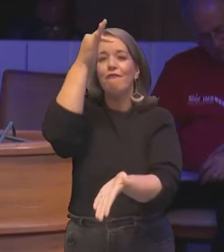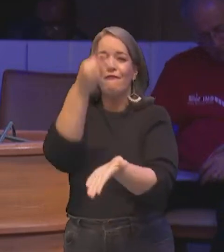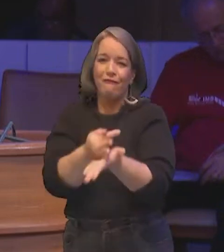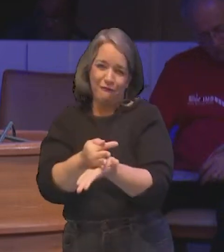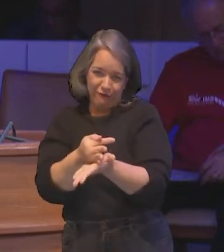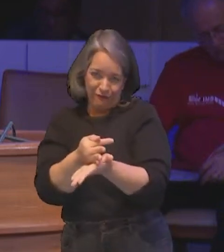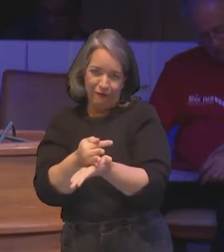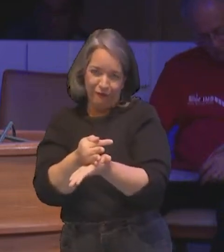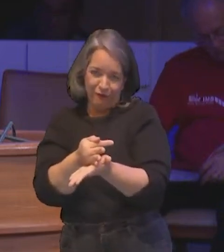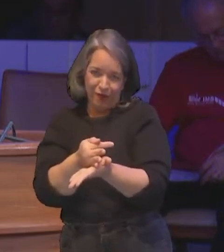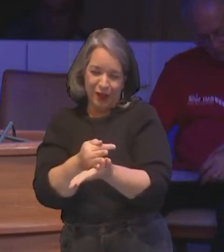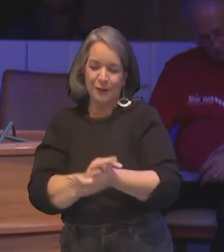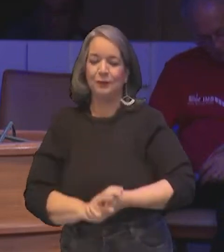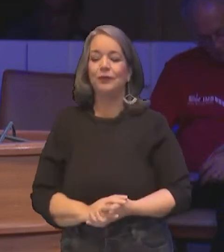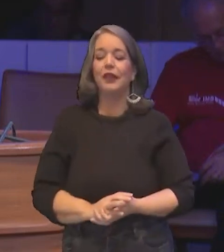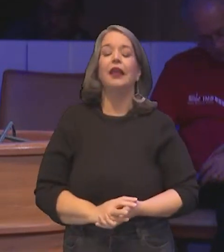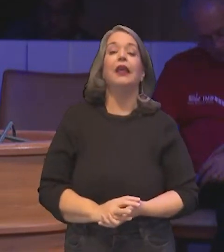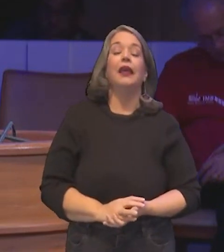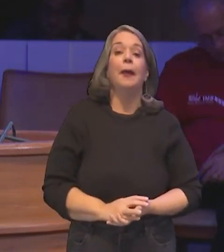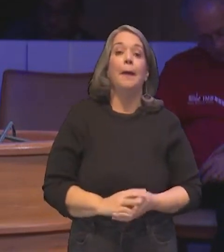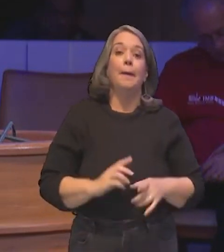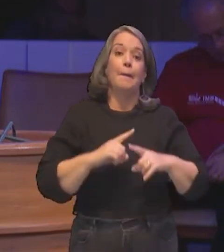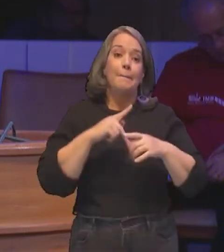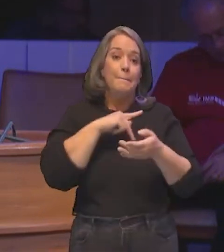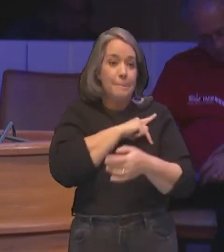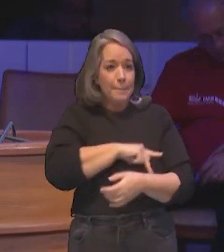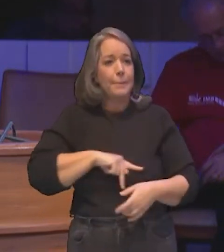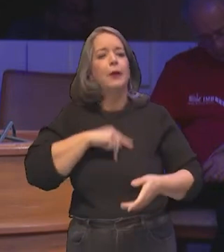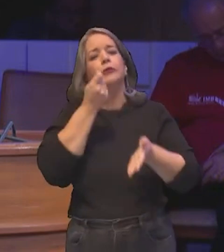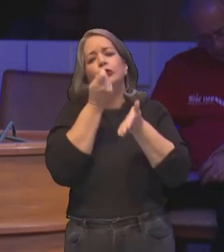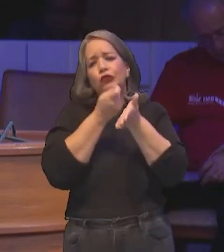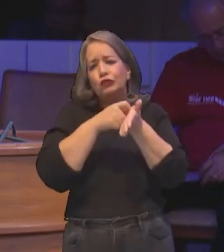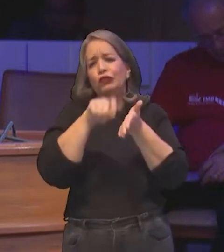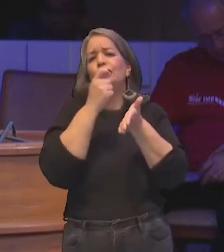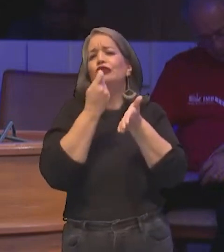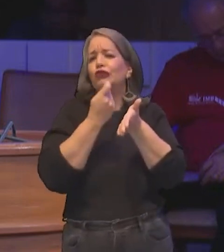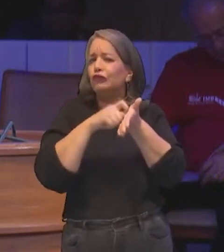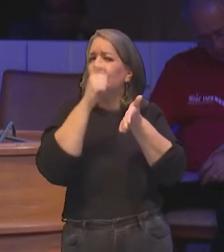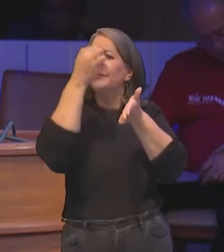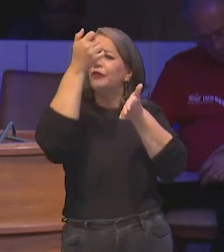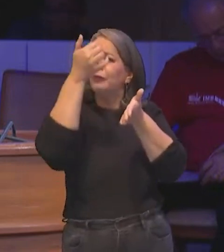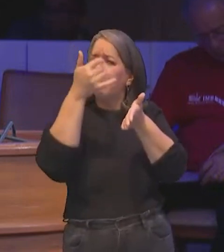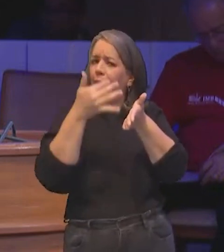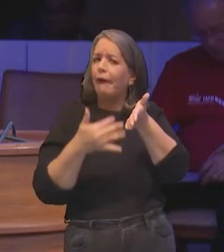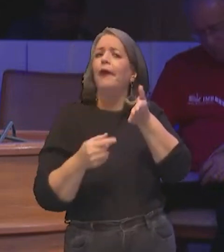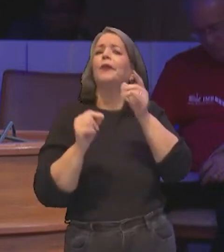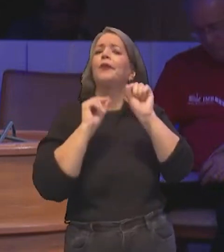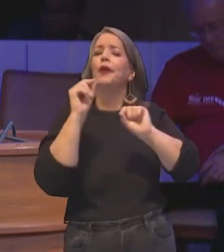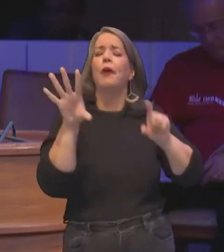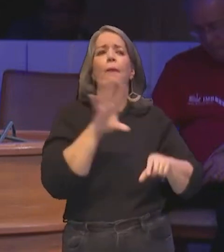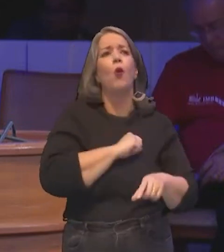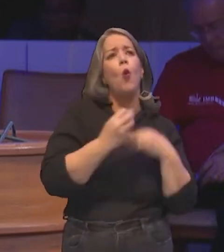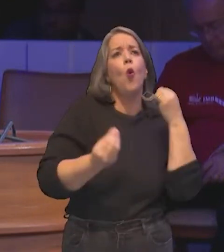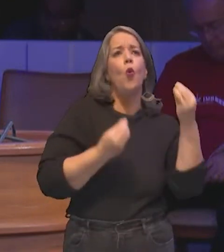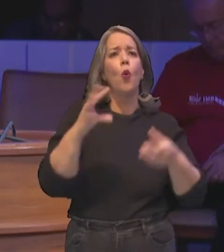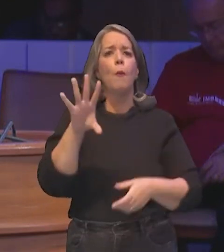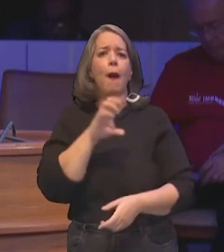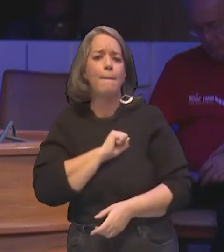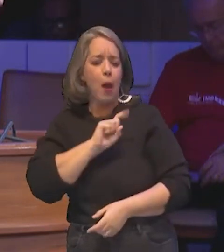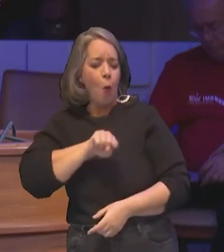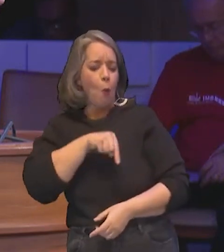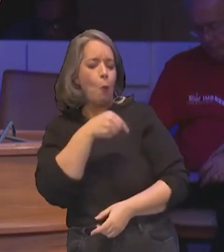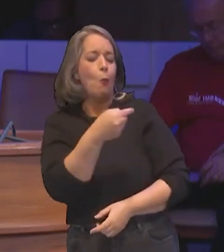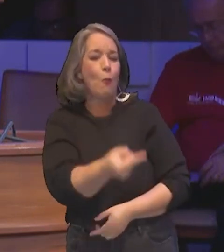acabou. E é interessante que Paulo começa a escrever e falar sobre o amor, sobre amar o próximo, independente da